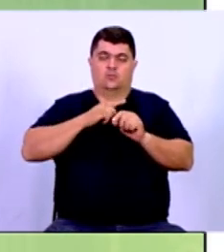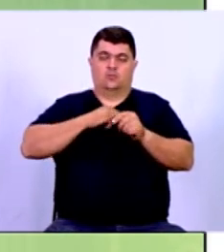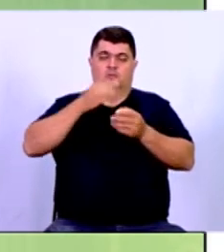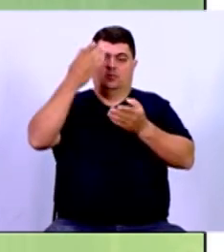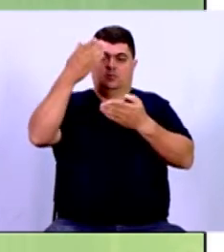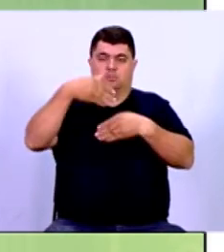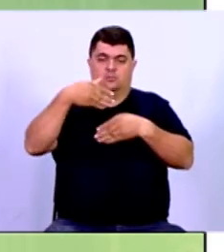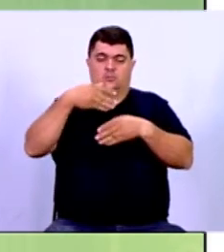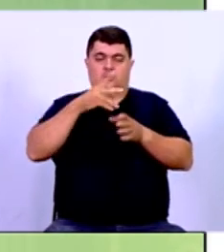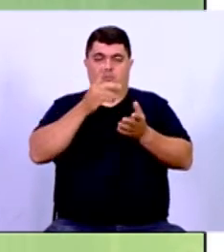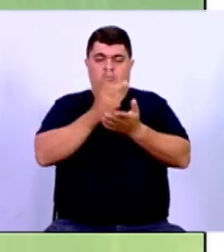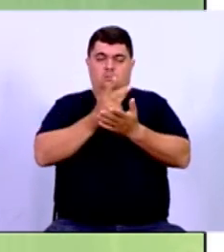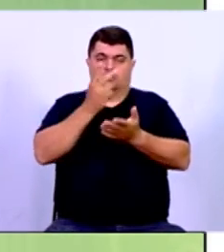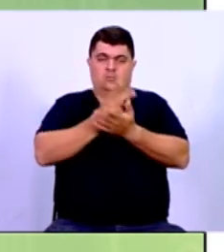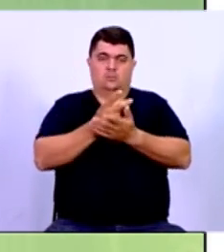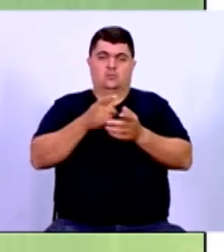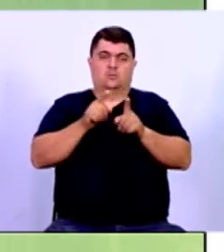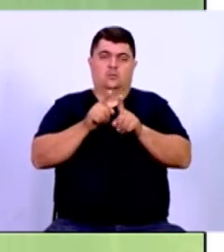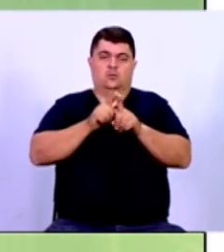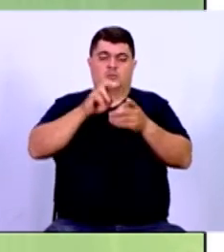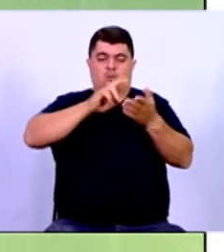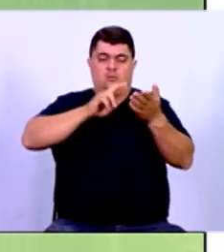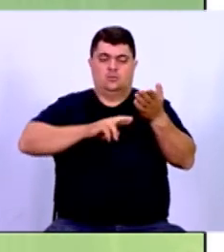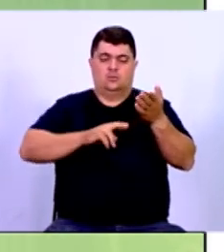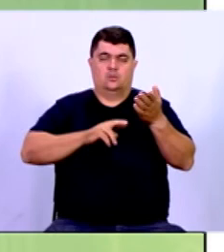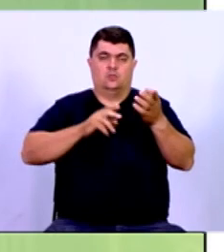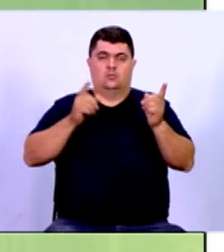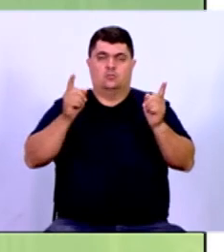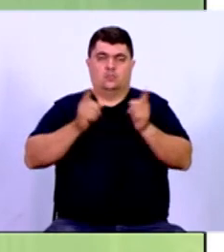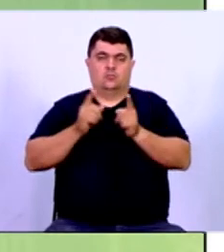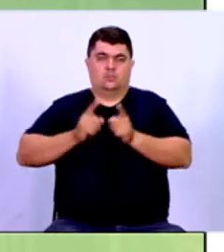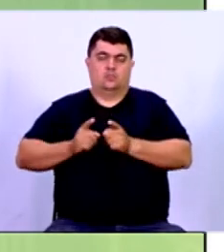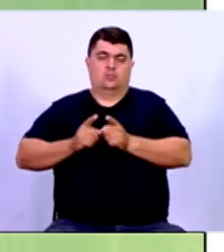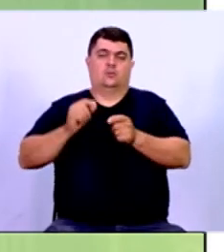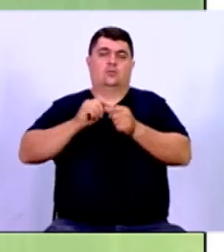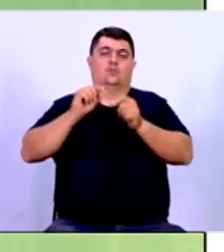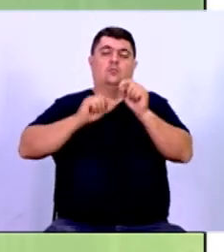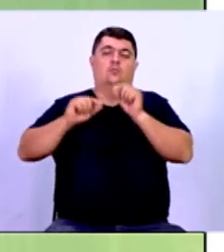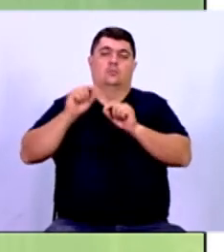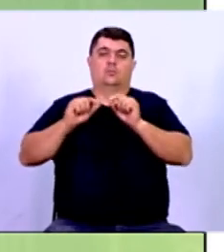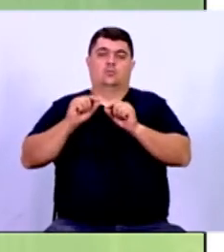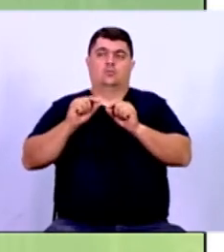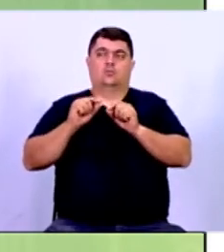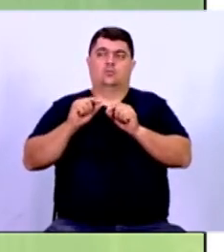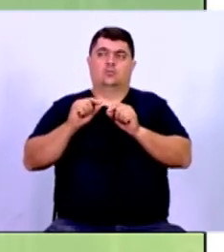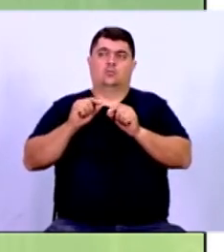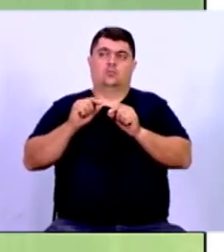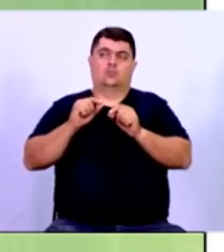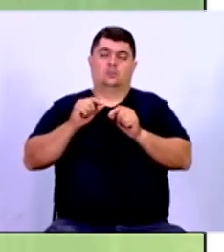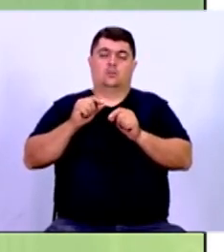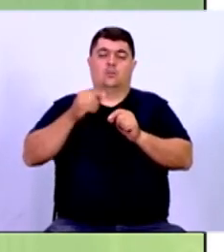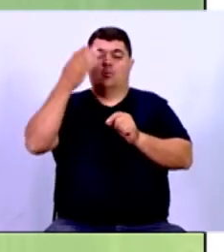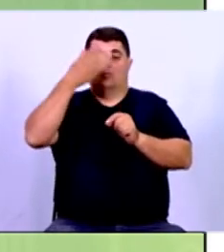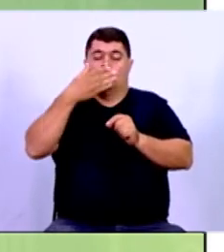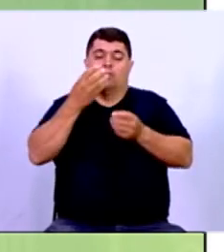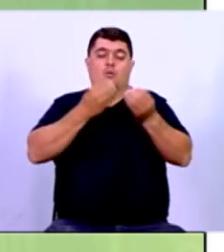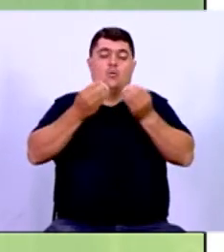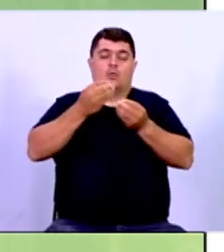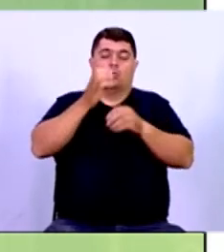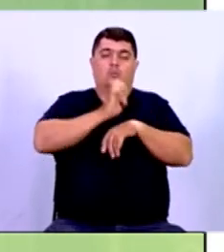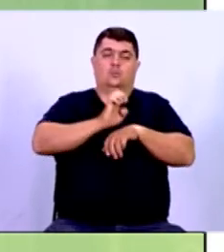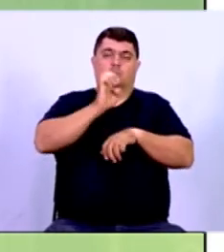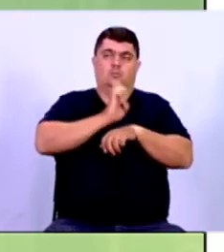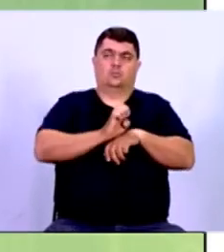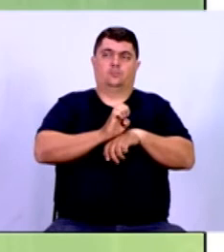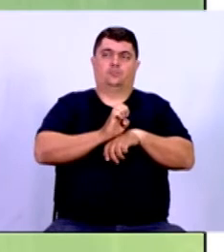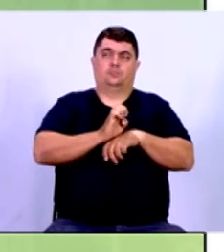avaliação periódica e vai fazer um relatório parcial das suas atividades de acompanhamento, avaliando o estagiário.